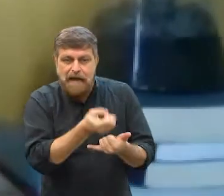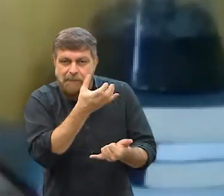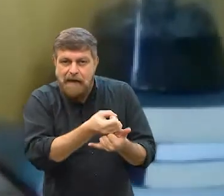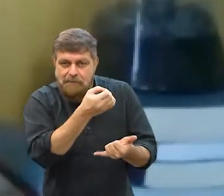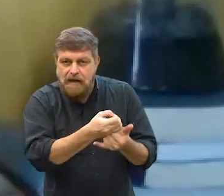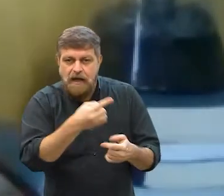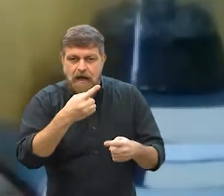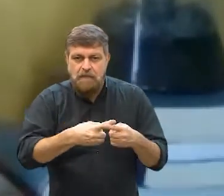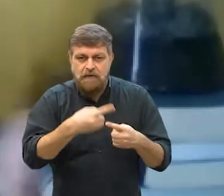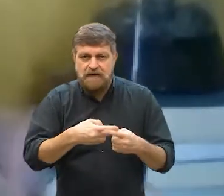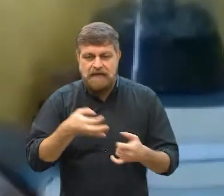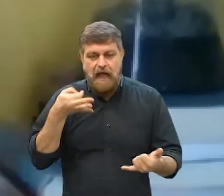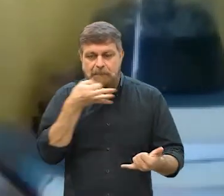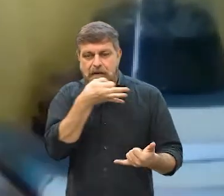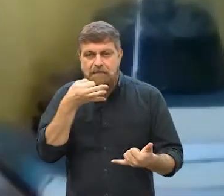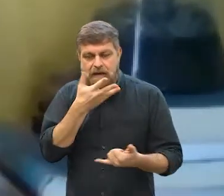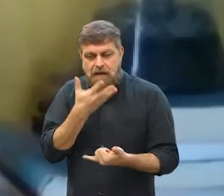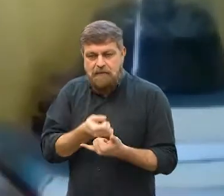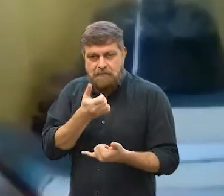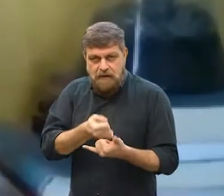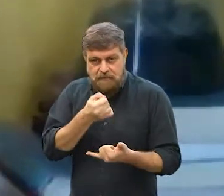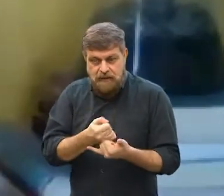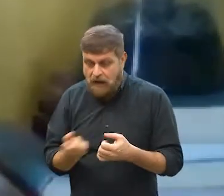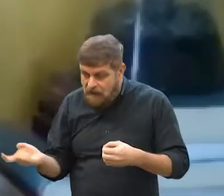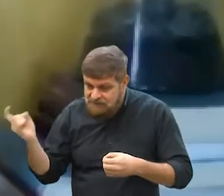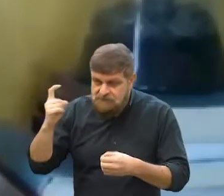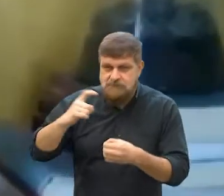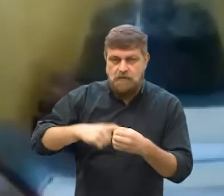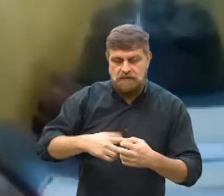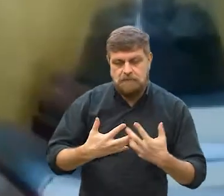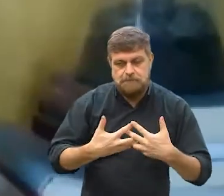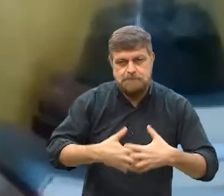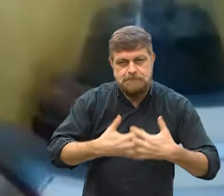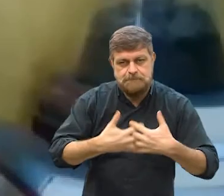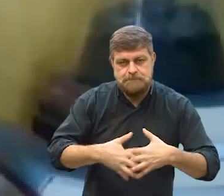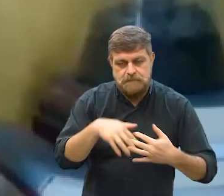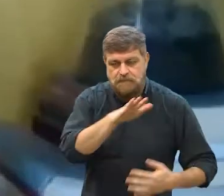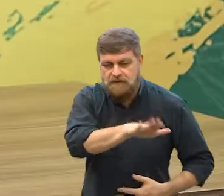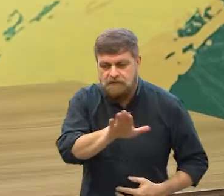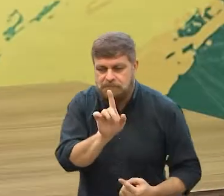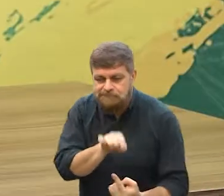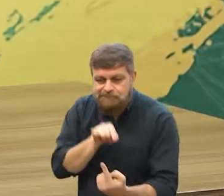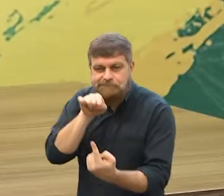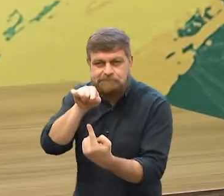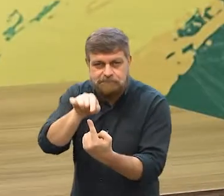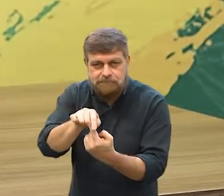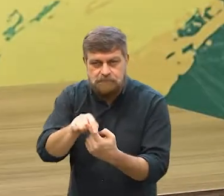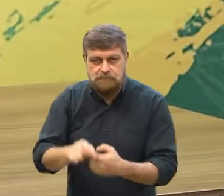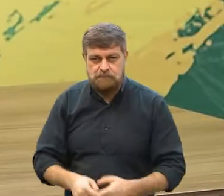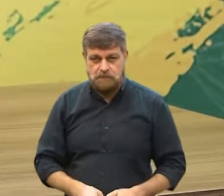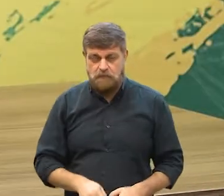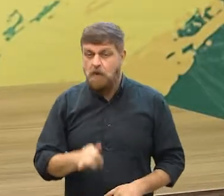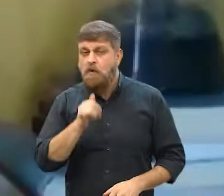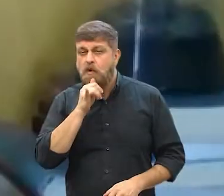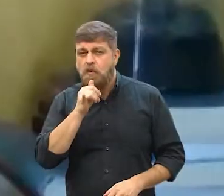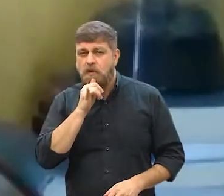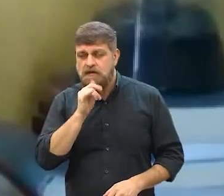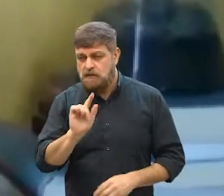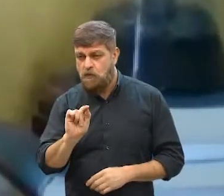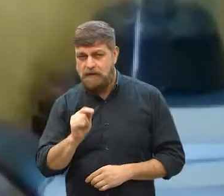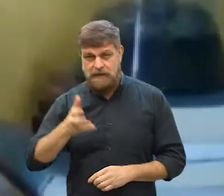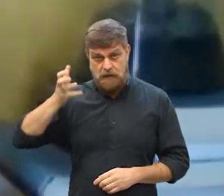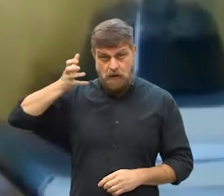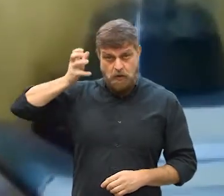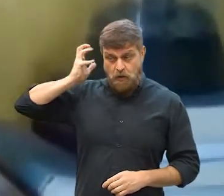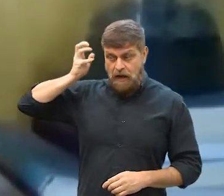o que que não programação de broadcast uma programação em rede não pode voltar a ter para esse público na verdade André é um exemplo de